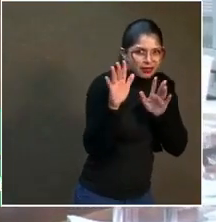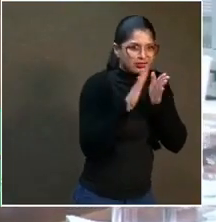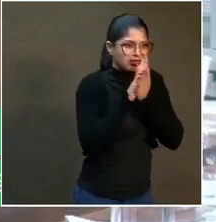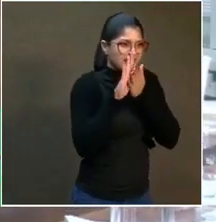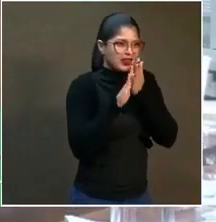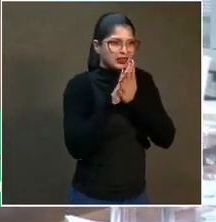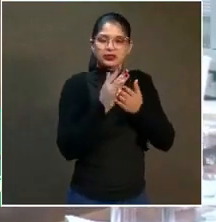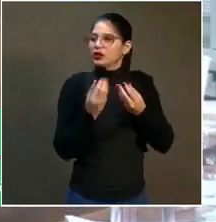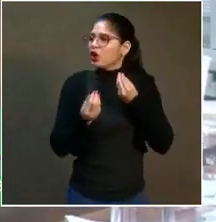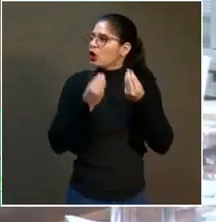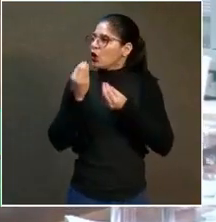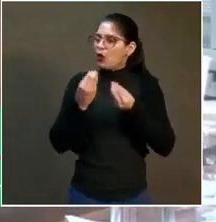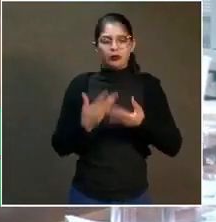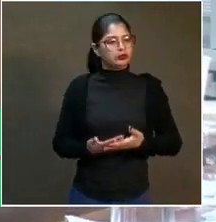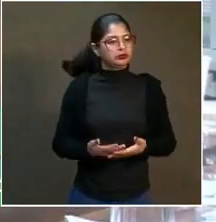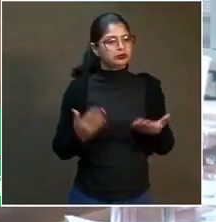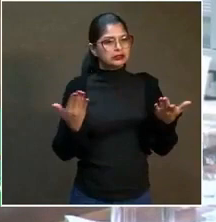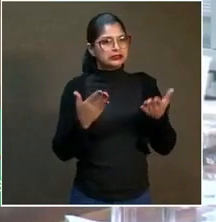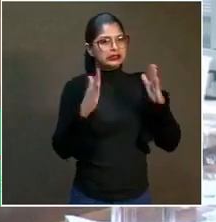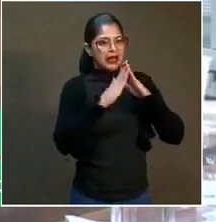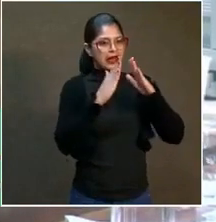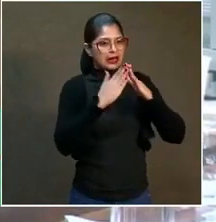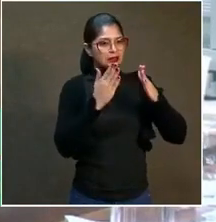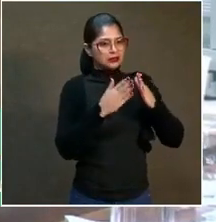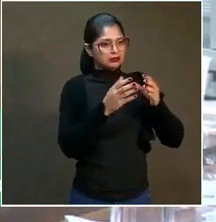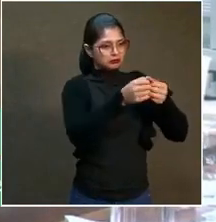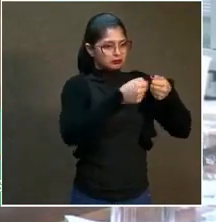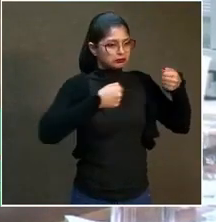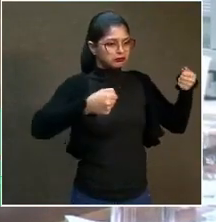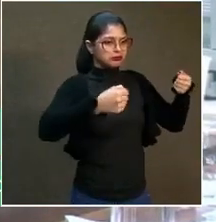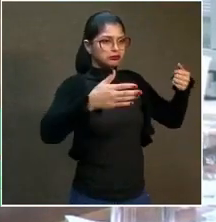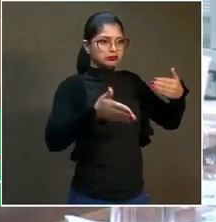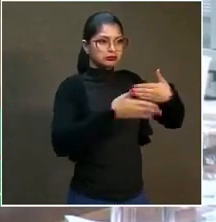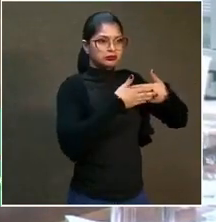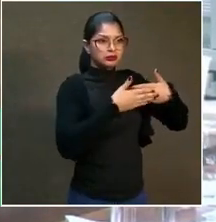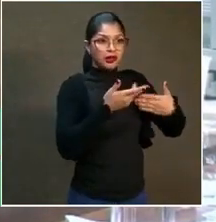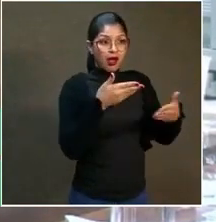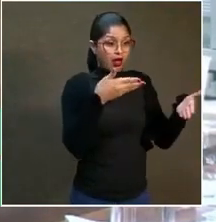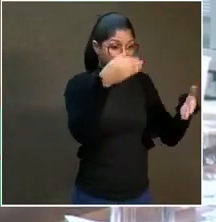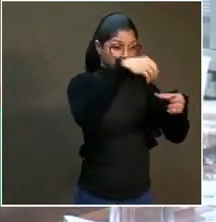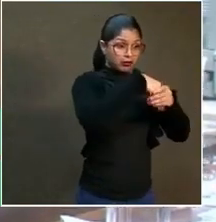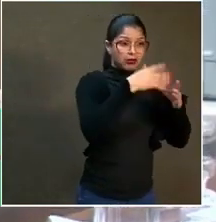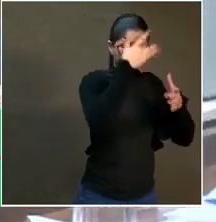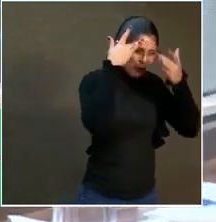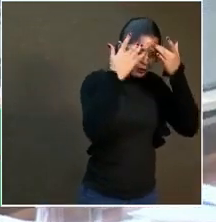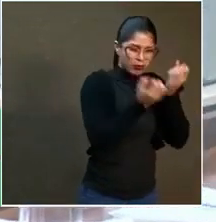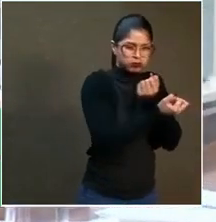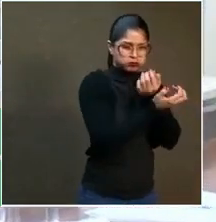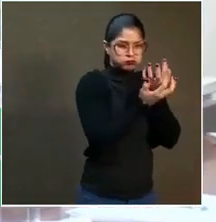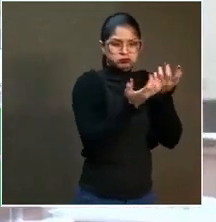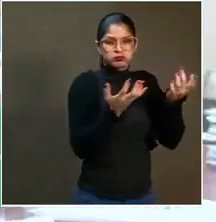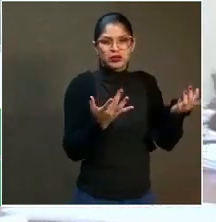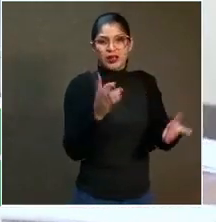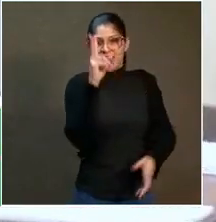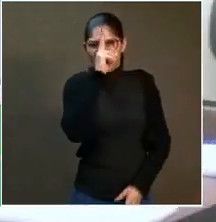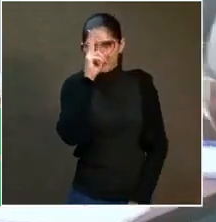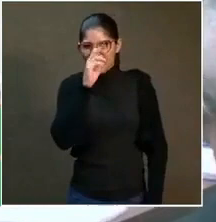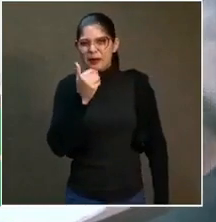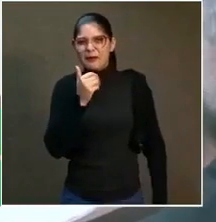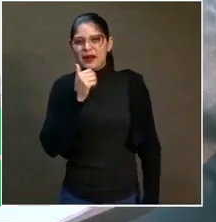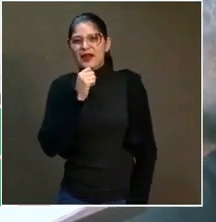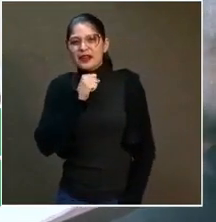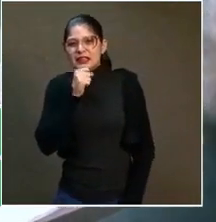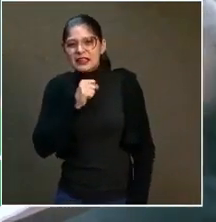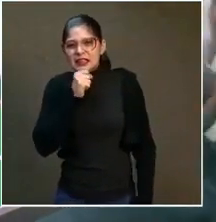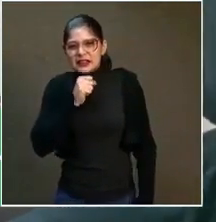pela porta da frente com a casa cheia. Eu digo cheia. Lembram que a avó falou? Aqui